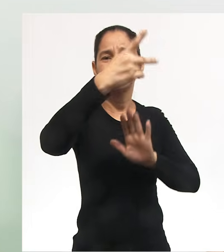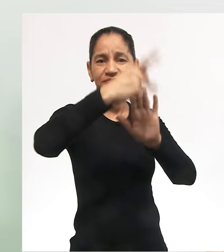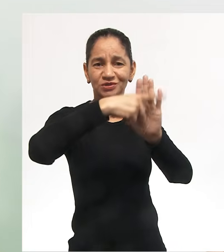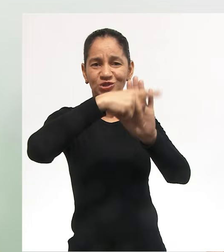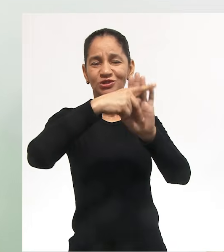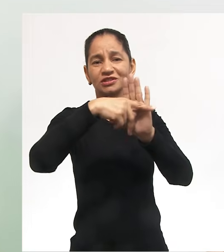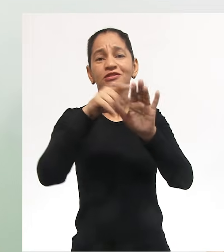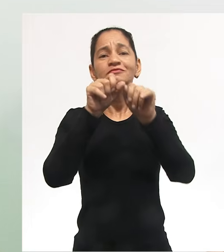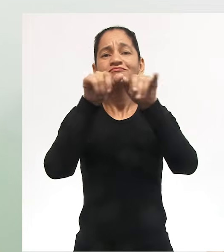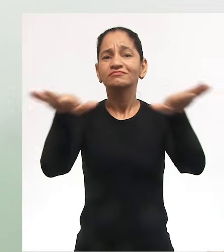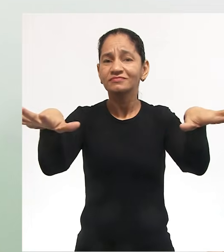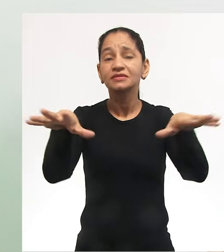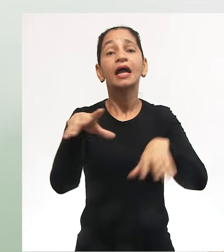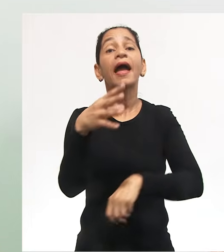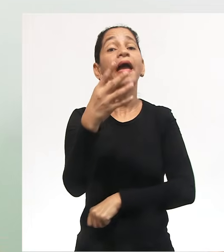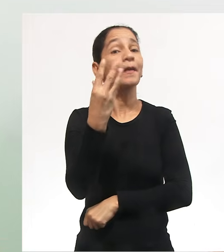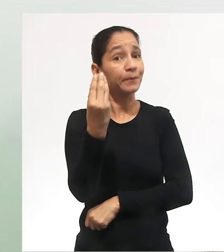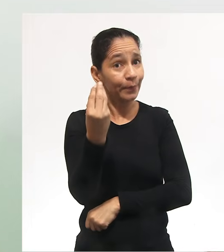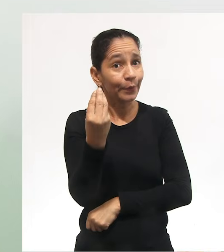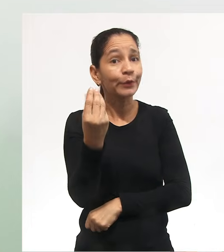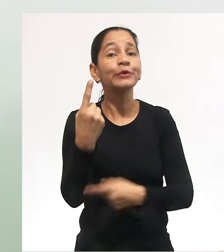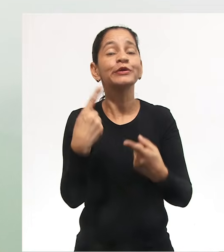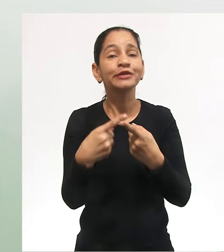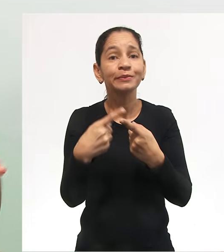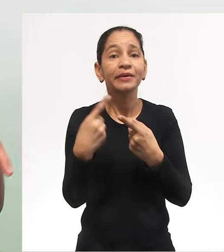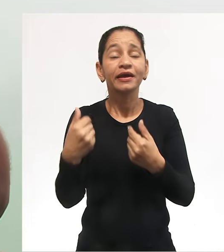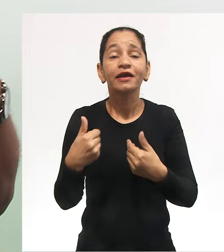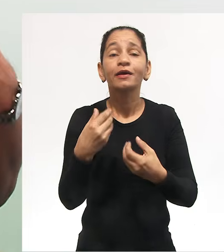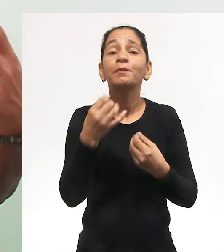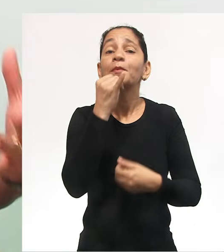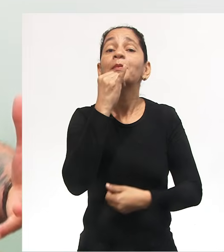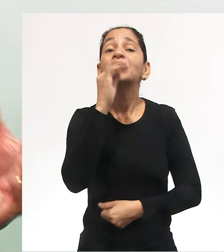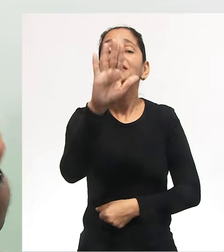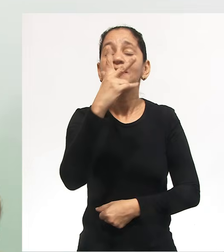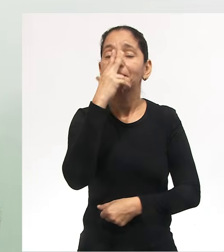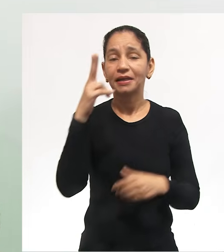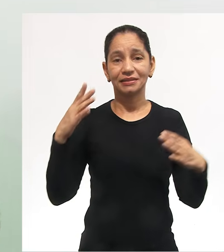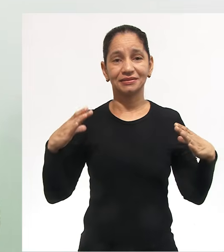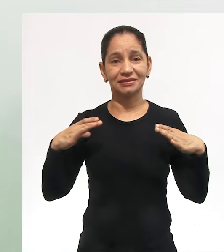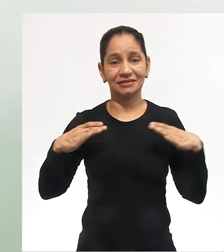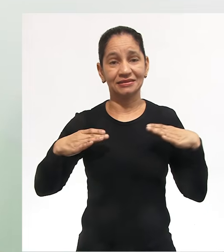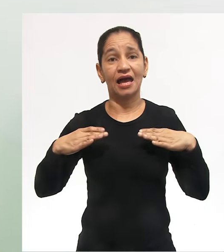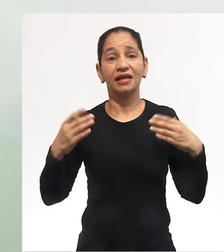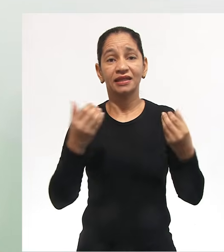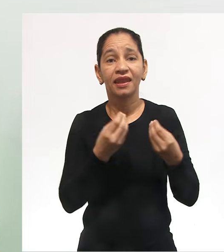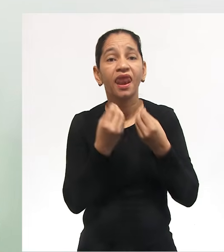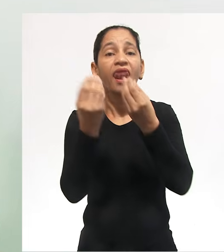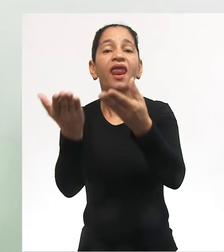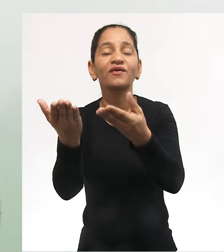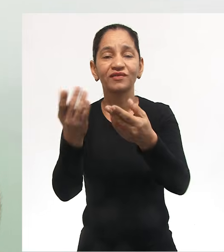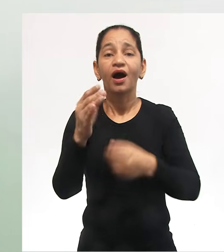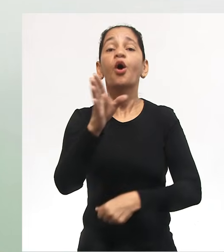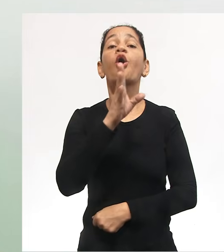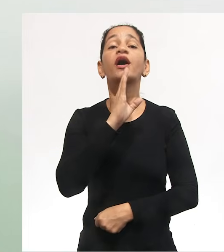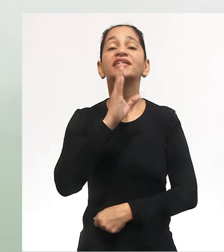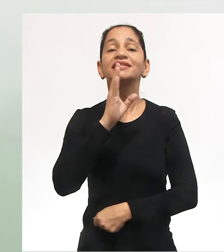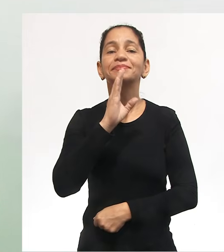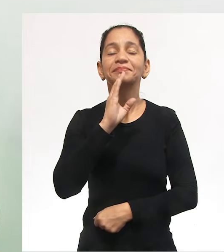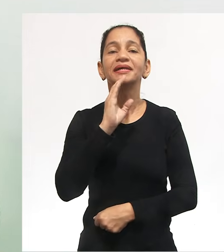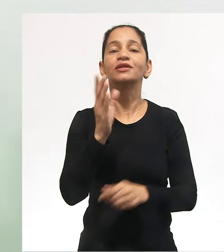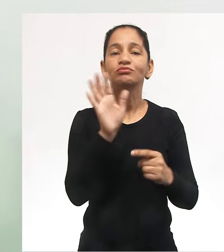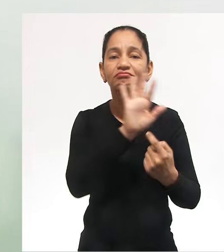relevância desse projeto por se tratar de uma questão de levar a cidade de Itapuã,